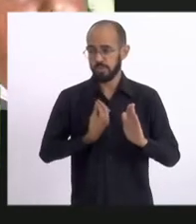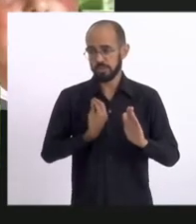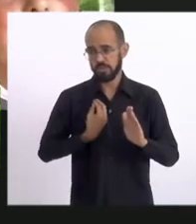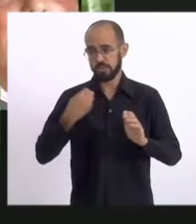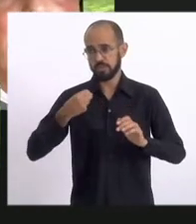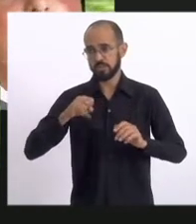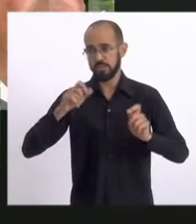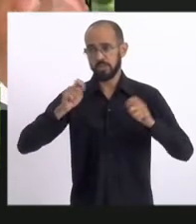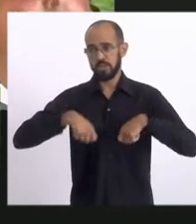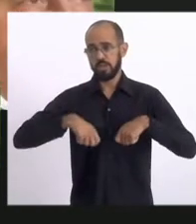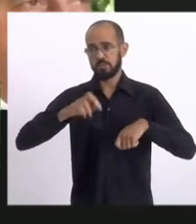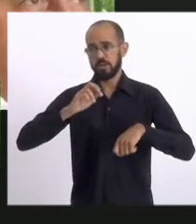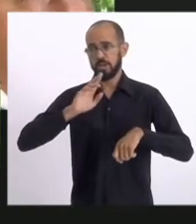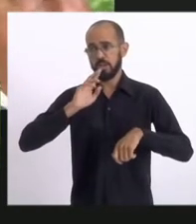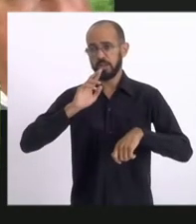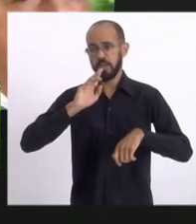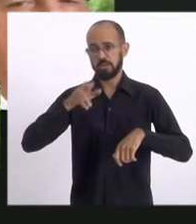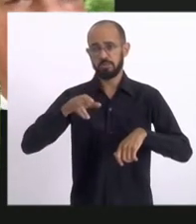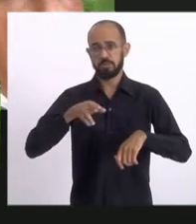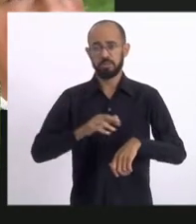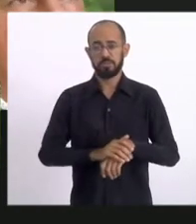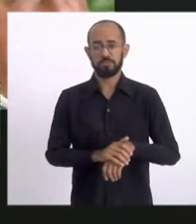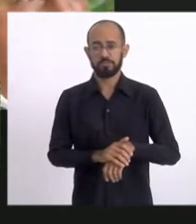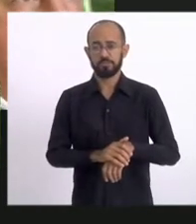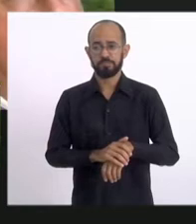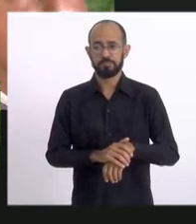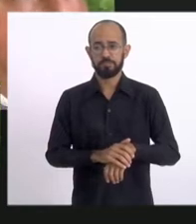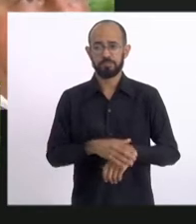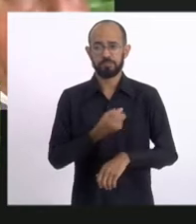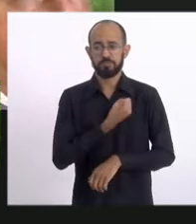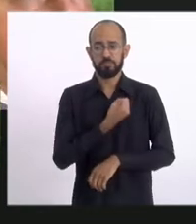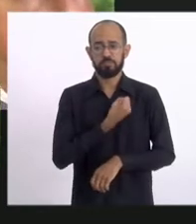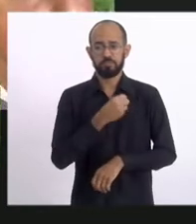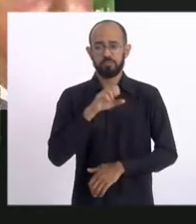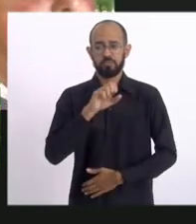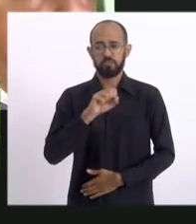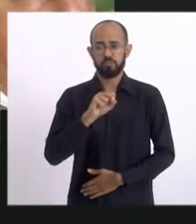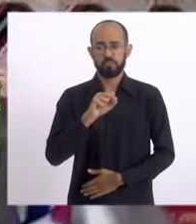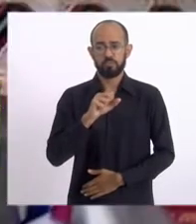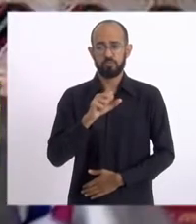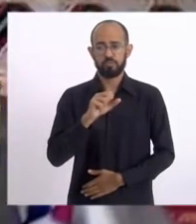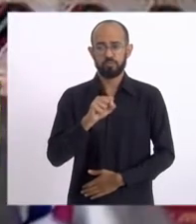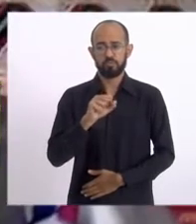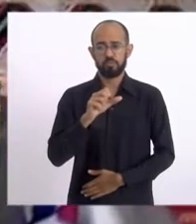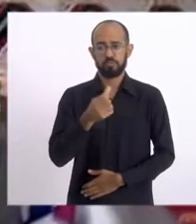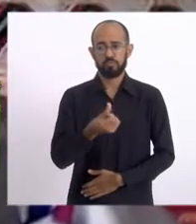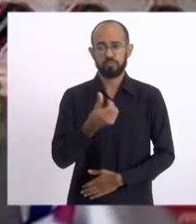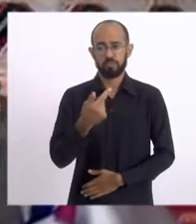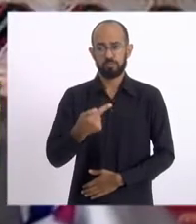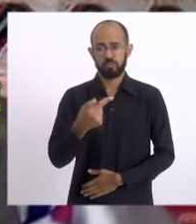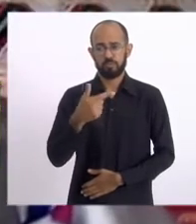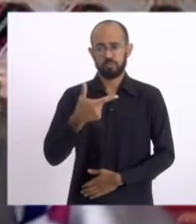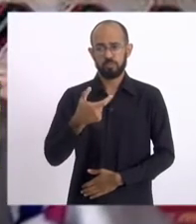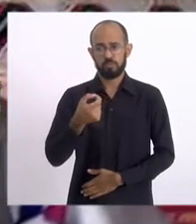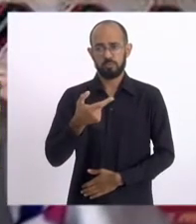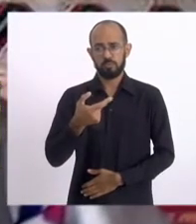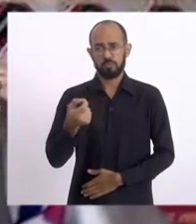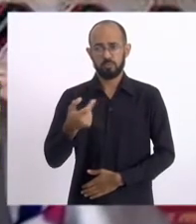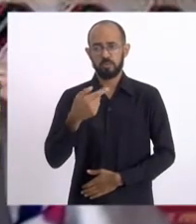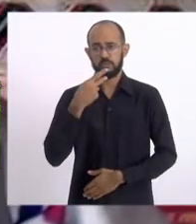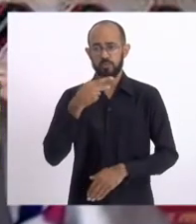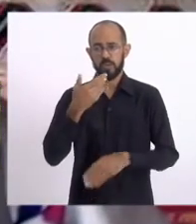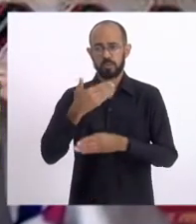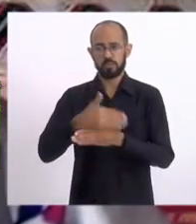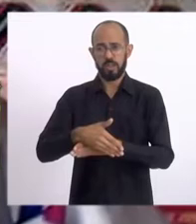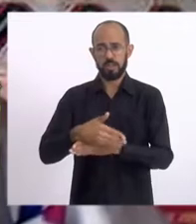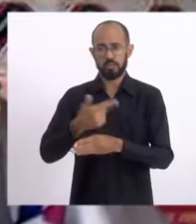agradeço. Que dispõe, olha, a 8867 de 20 dispõe sobre o serviço de táxi